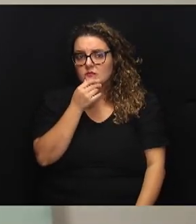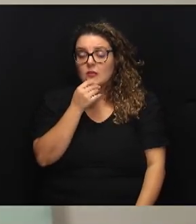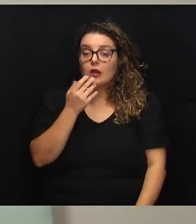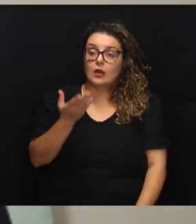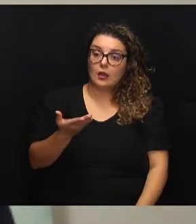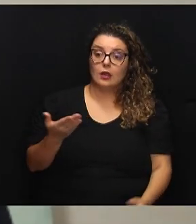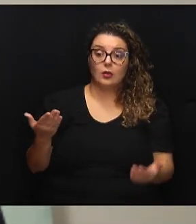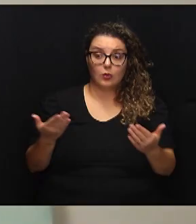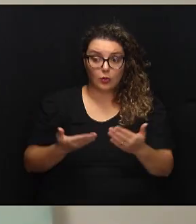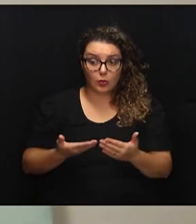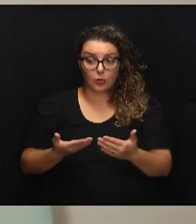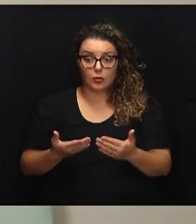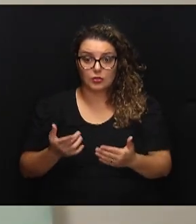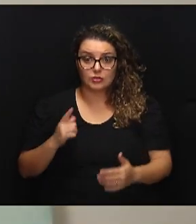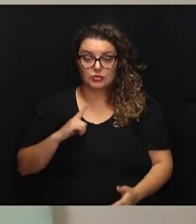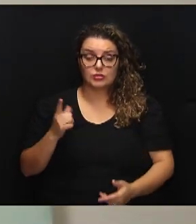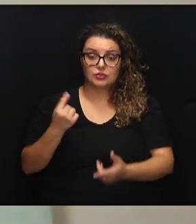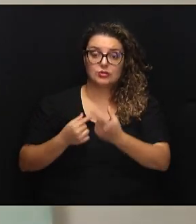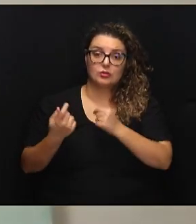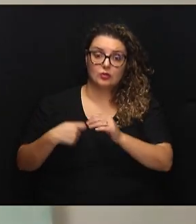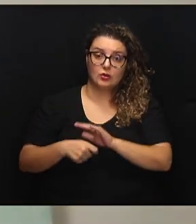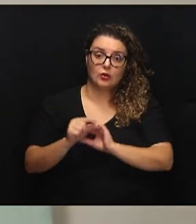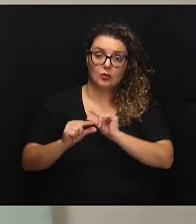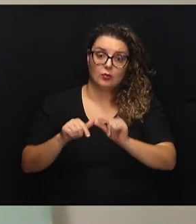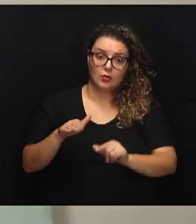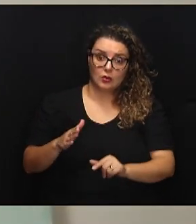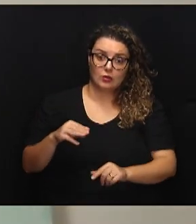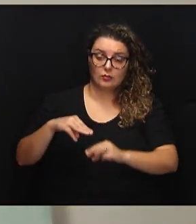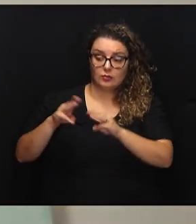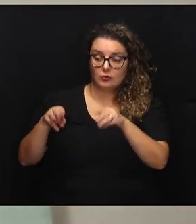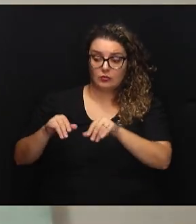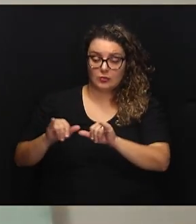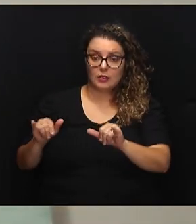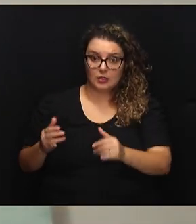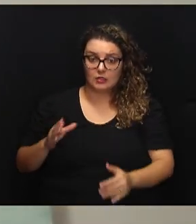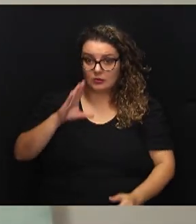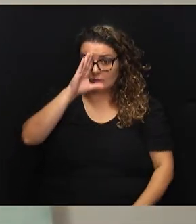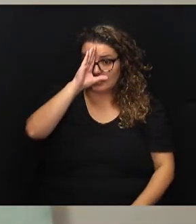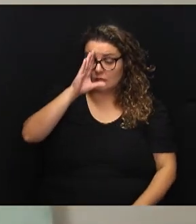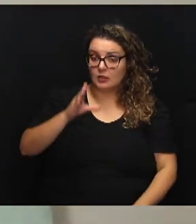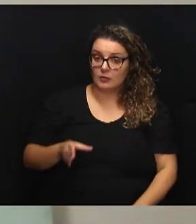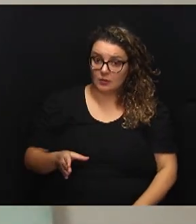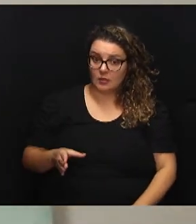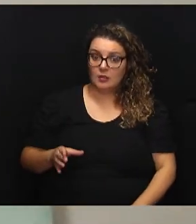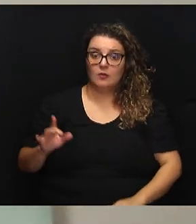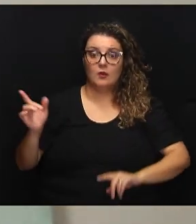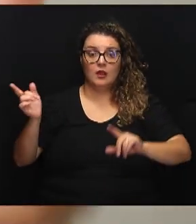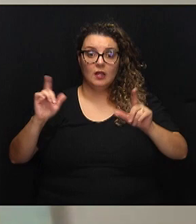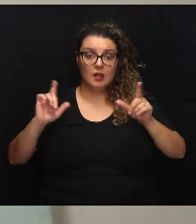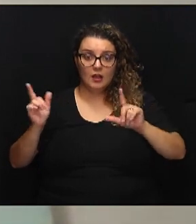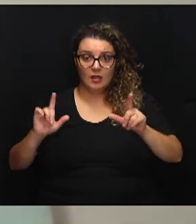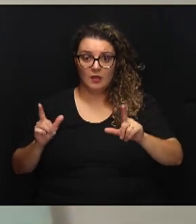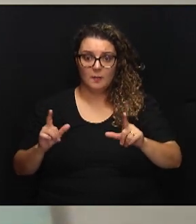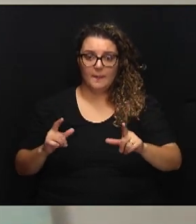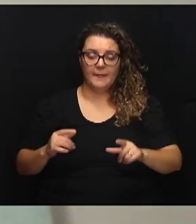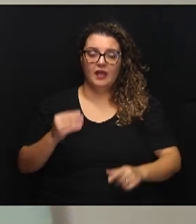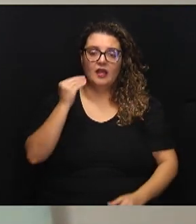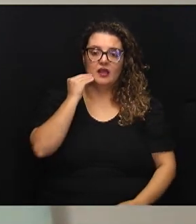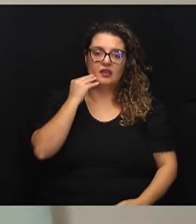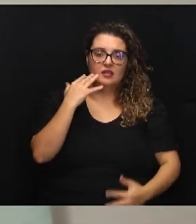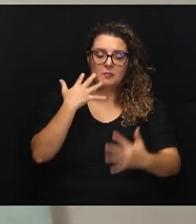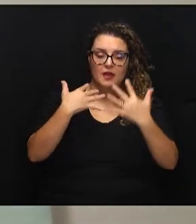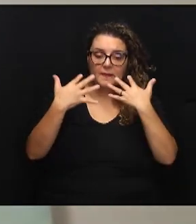hoje, eles têm investido um pouco mais nessa questão do marketing, né, principalmente televisivo, né, para tentar atrair de novo